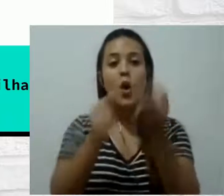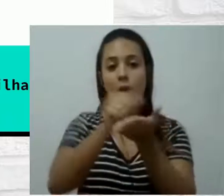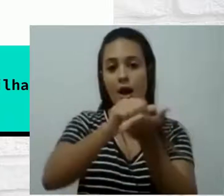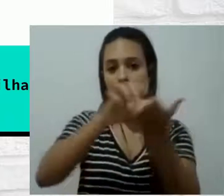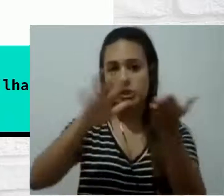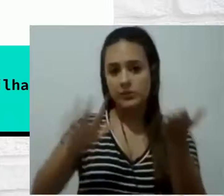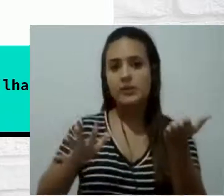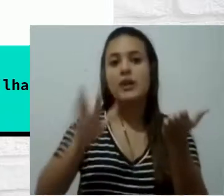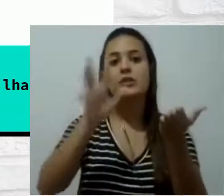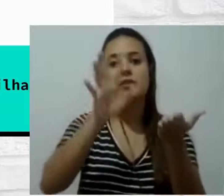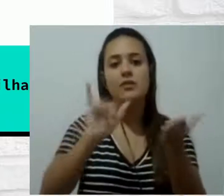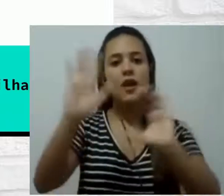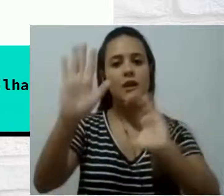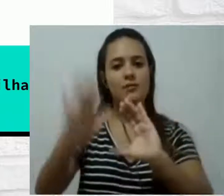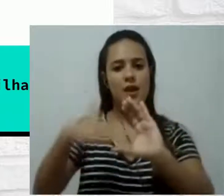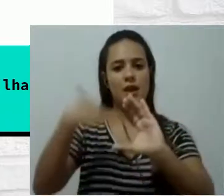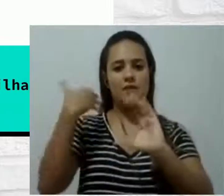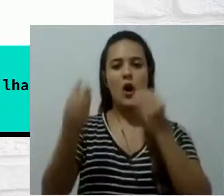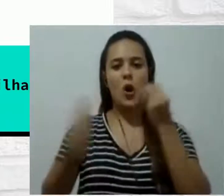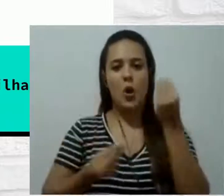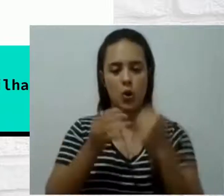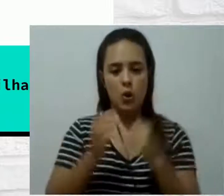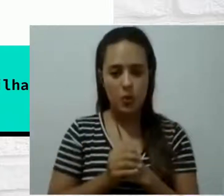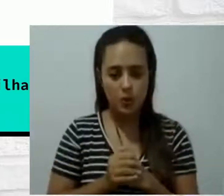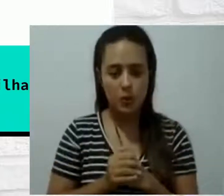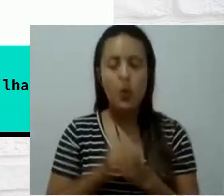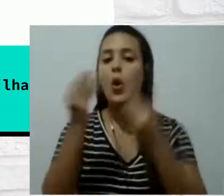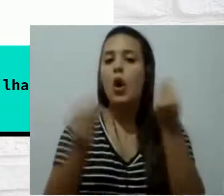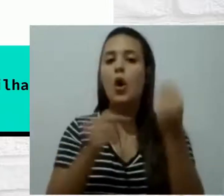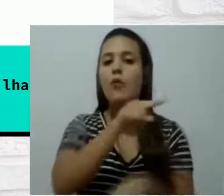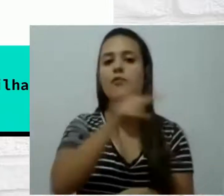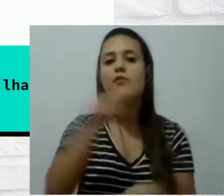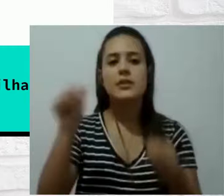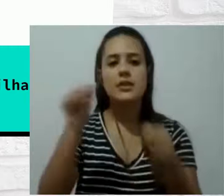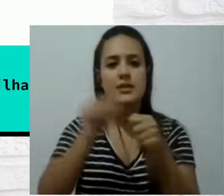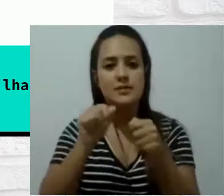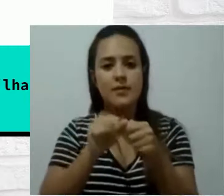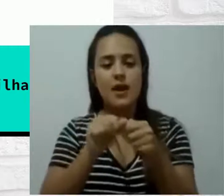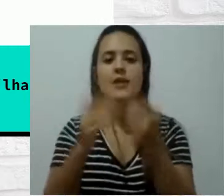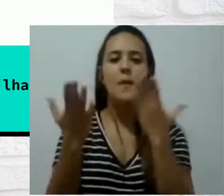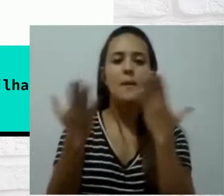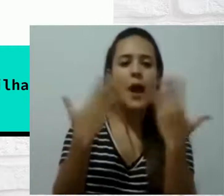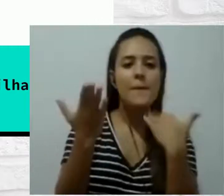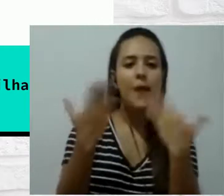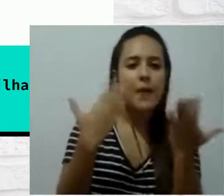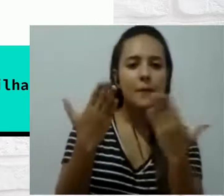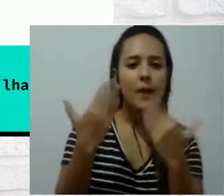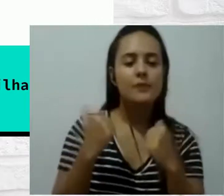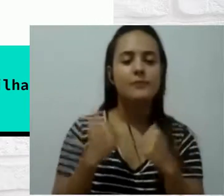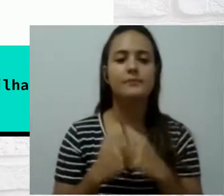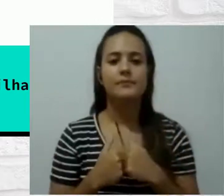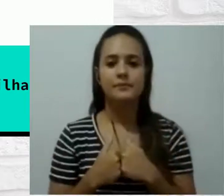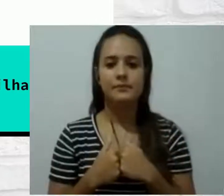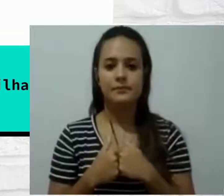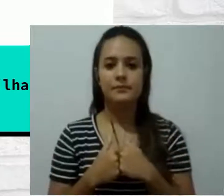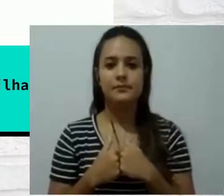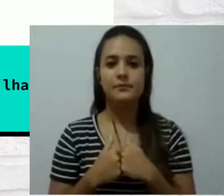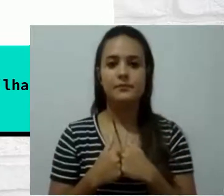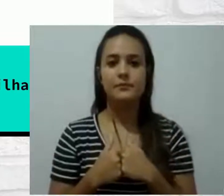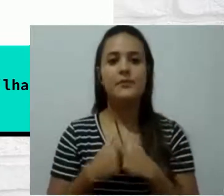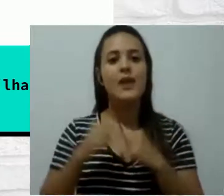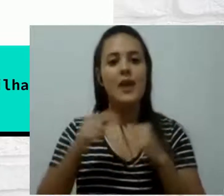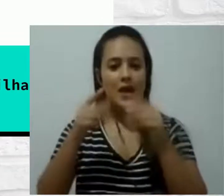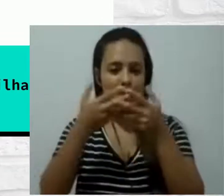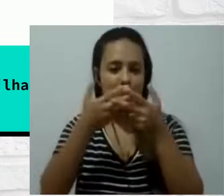vai ser dividida, quantas aulas, como é que as atividades elas vão ser enviadas para a gente, como é que vocês vão